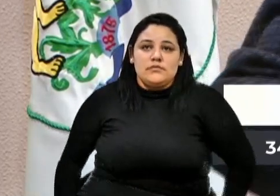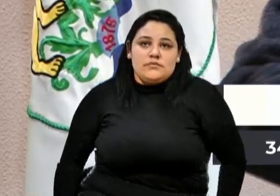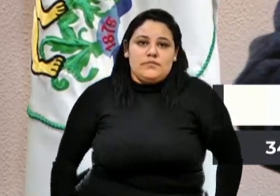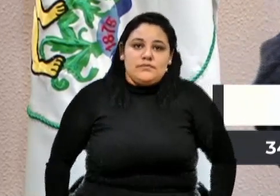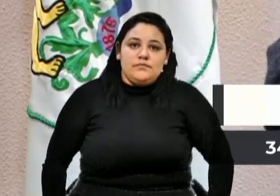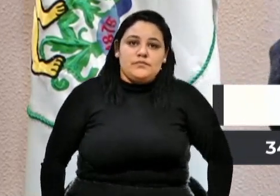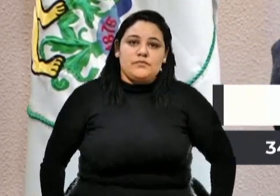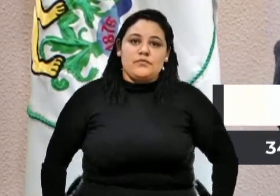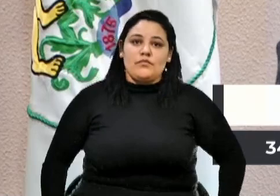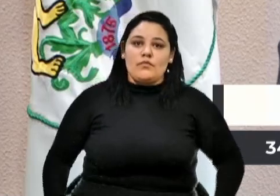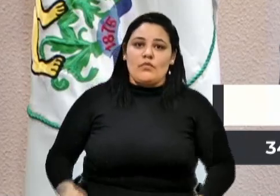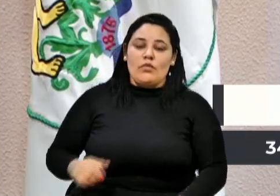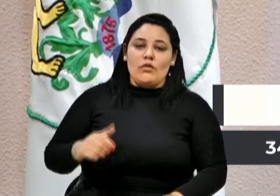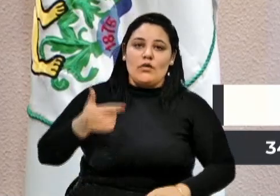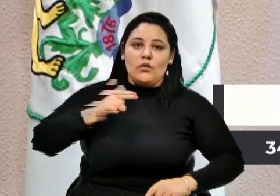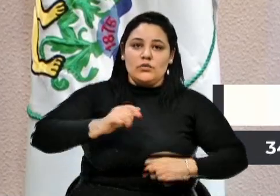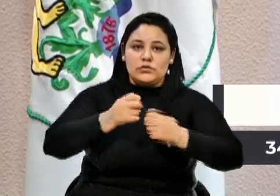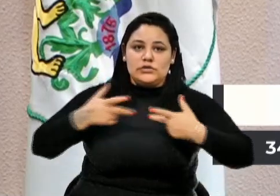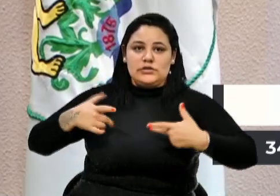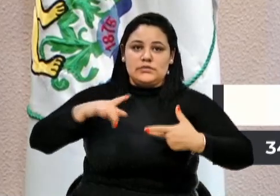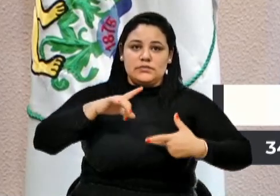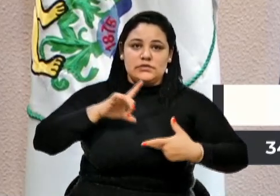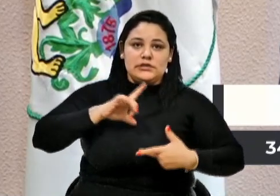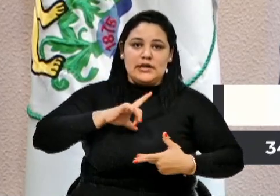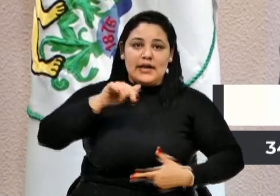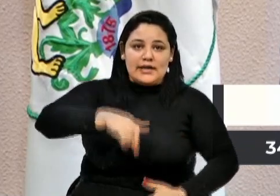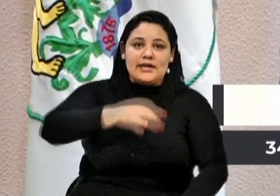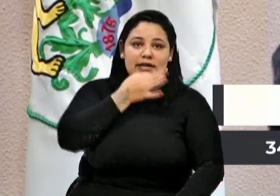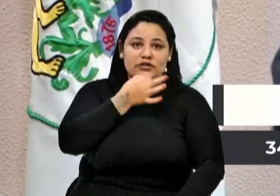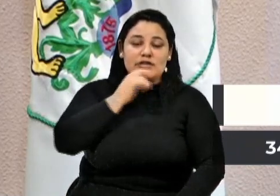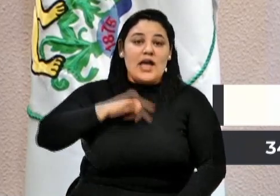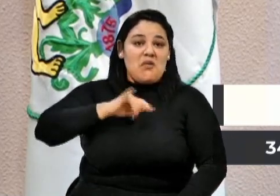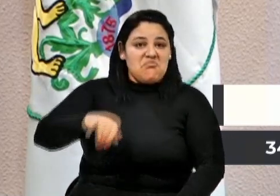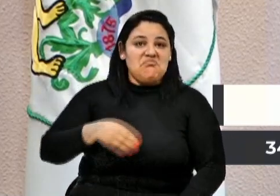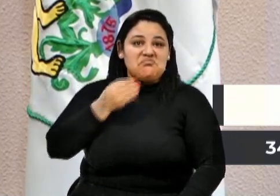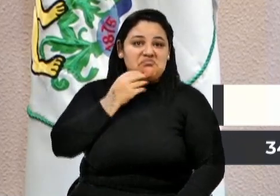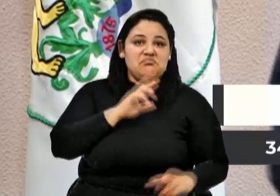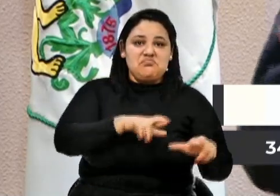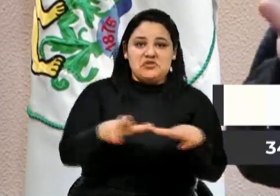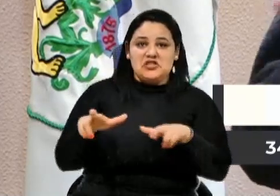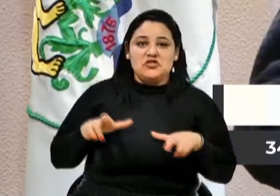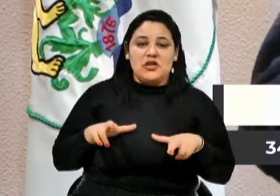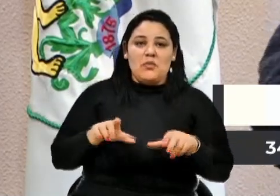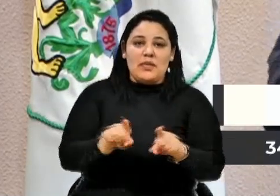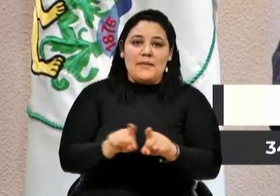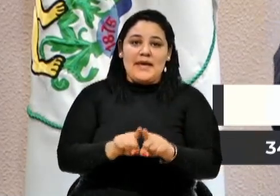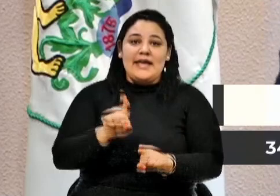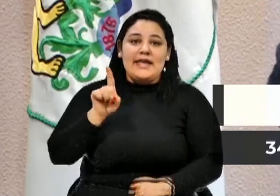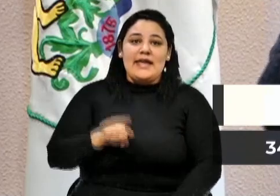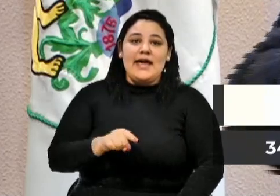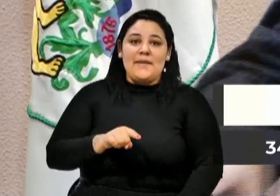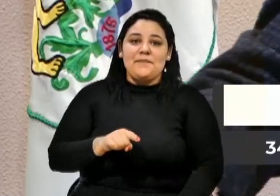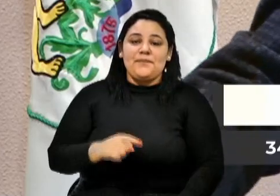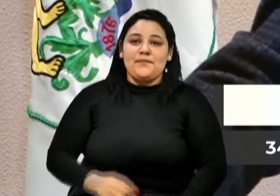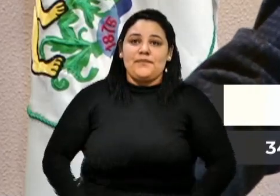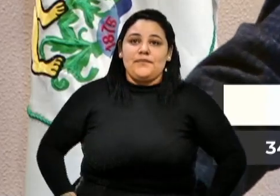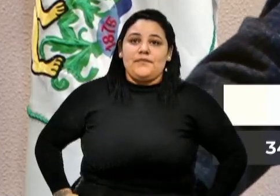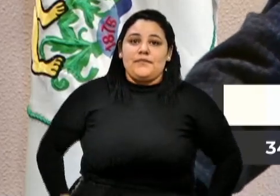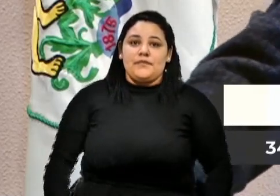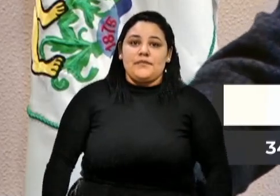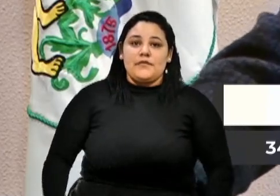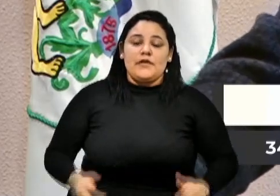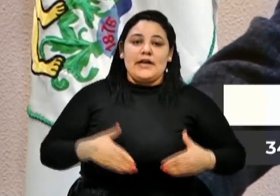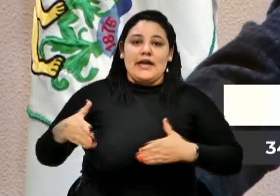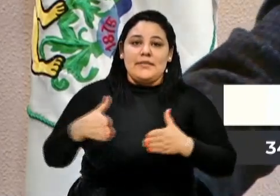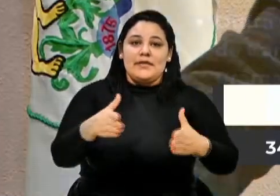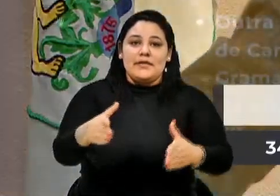questão que nós temos em Caxias, e aí é uma oportunidade regional, que é o Caminhos de